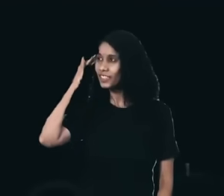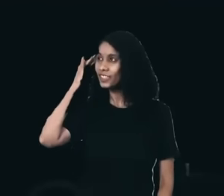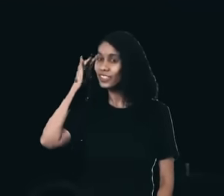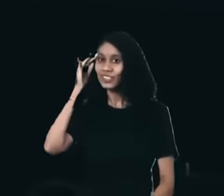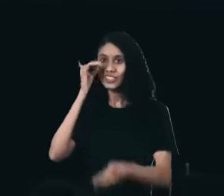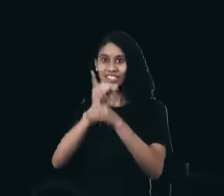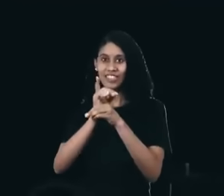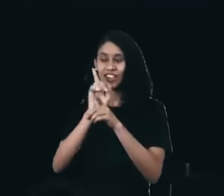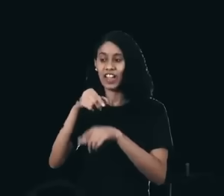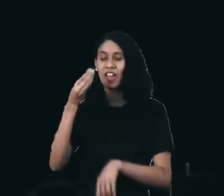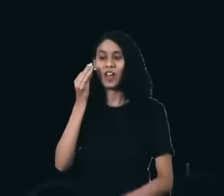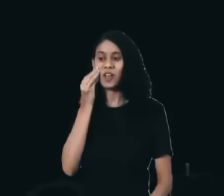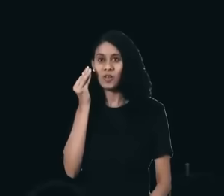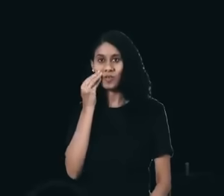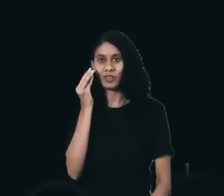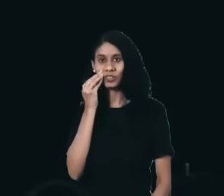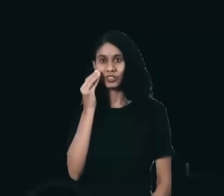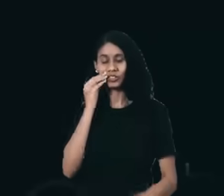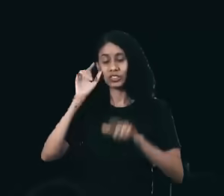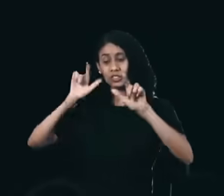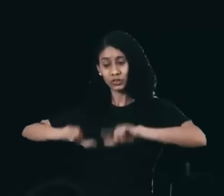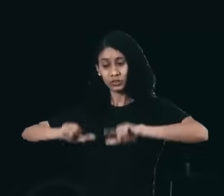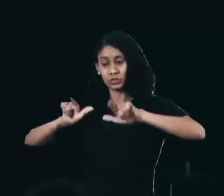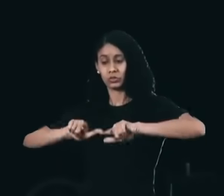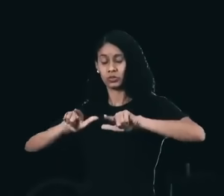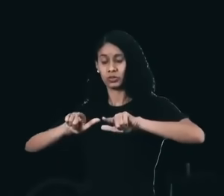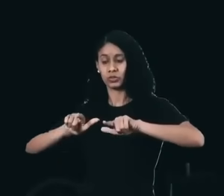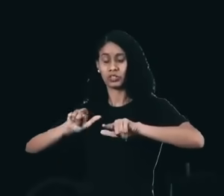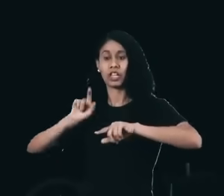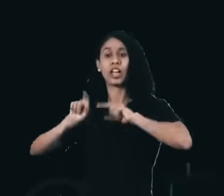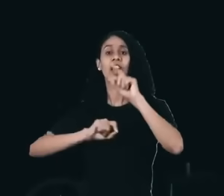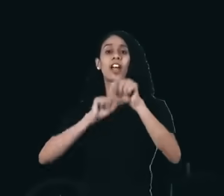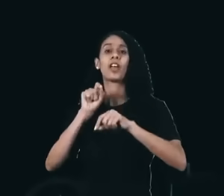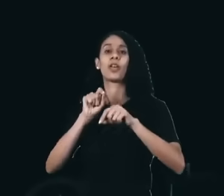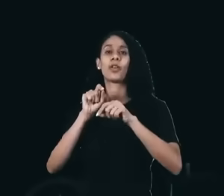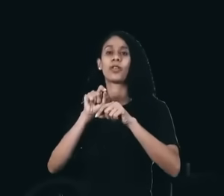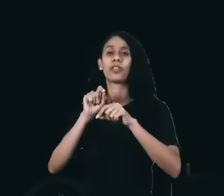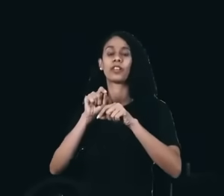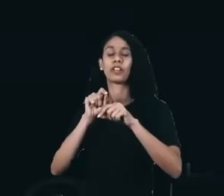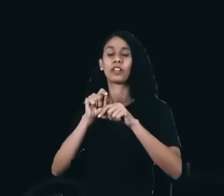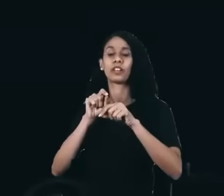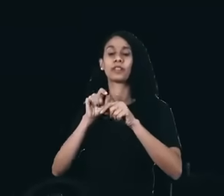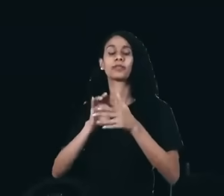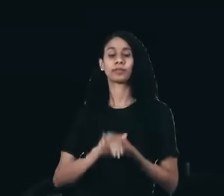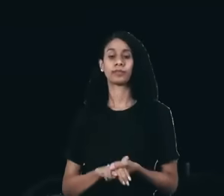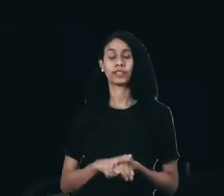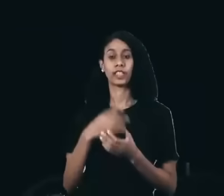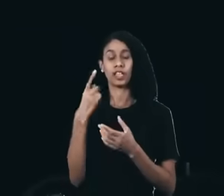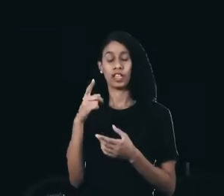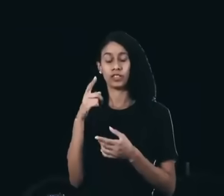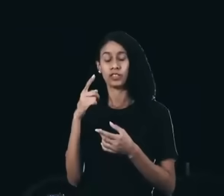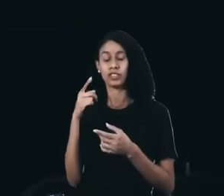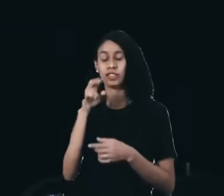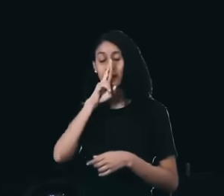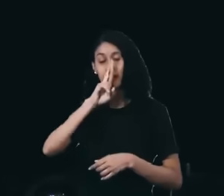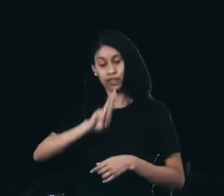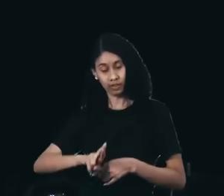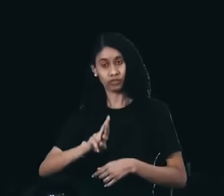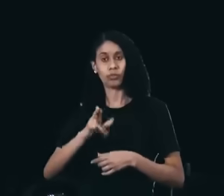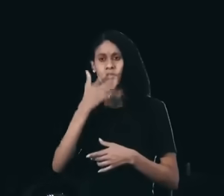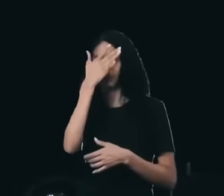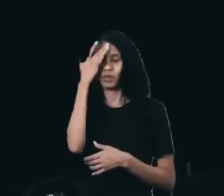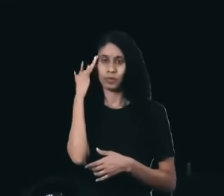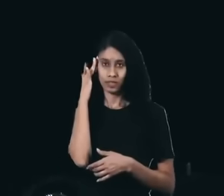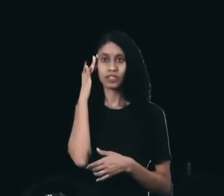oportunidade que você precisa à beira do poço, como seu chamado. Deixa eu te dizer, você é a resposta da oração de